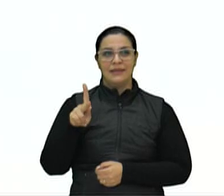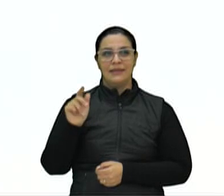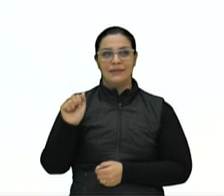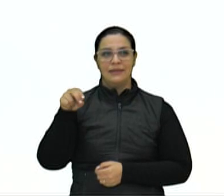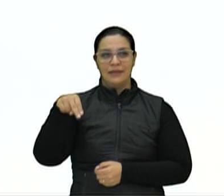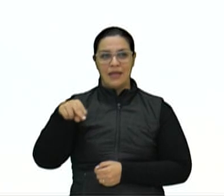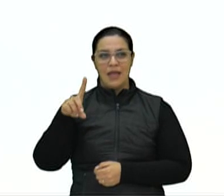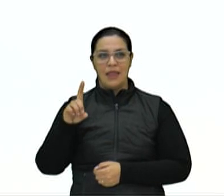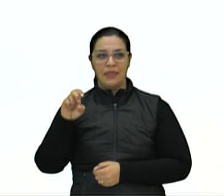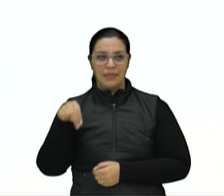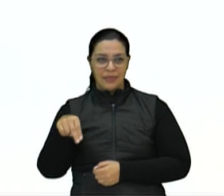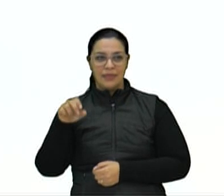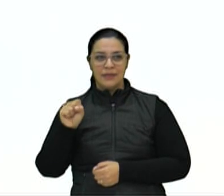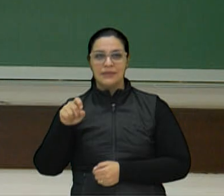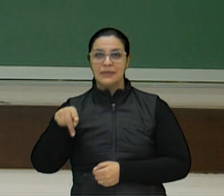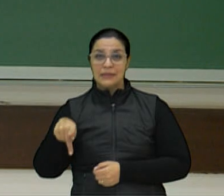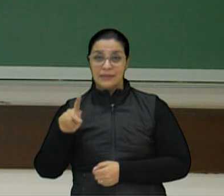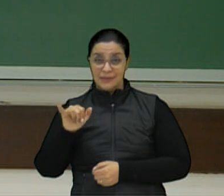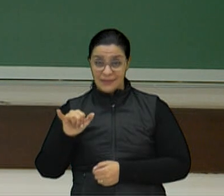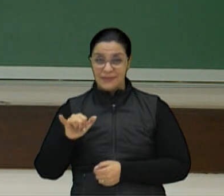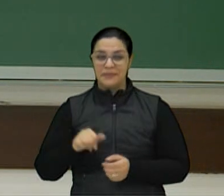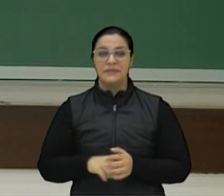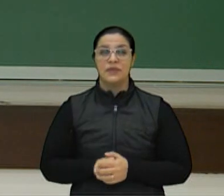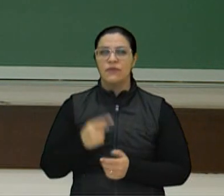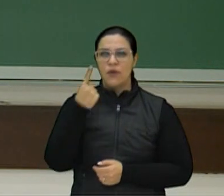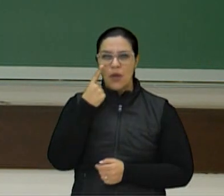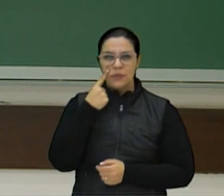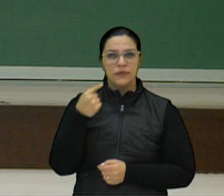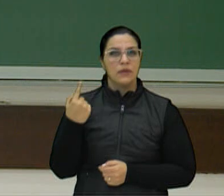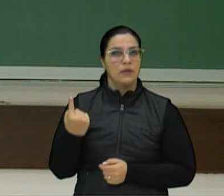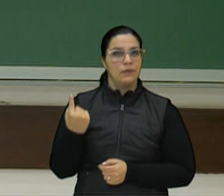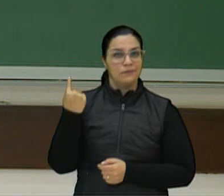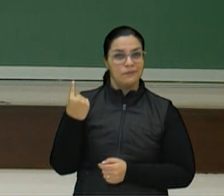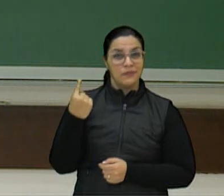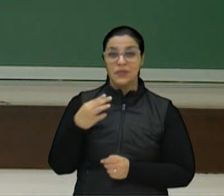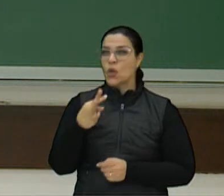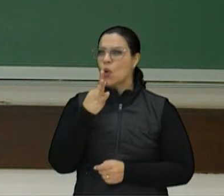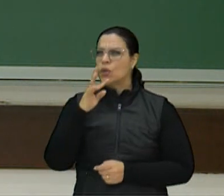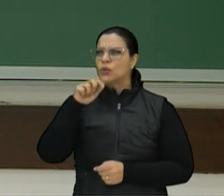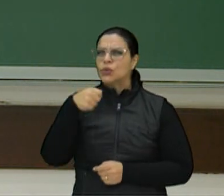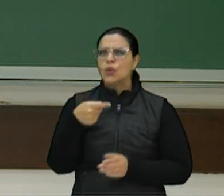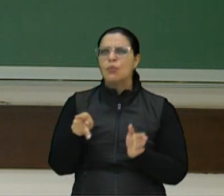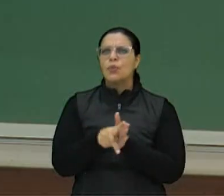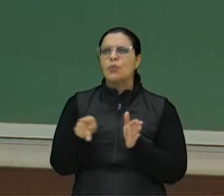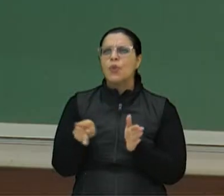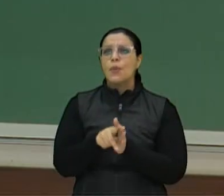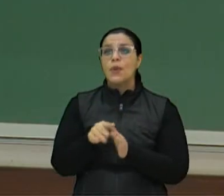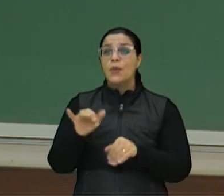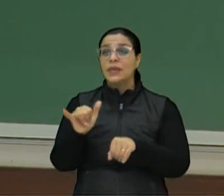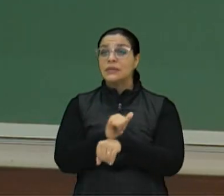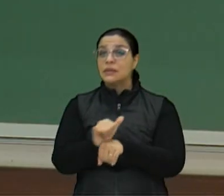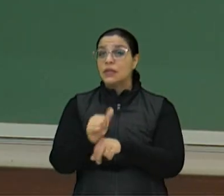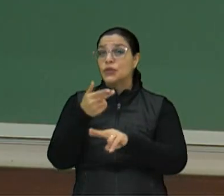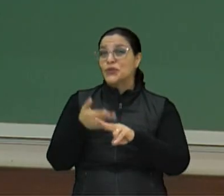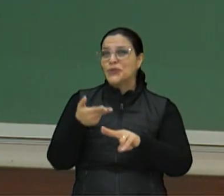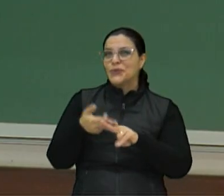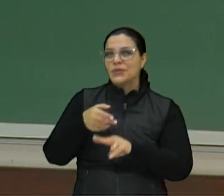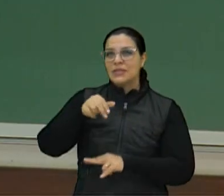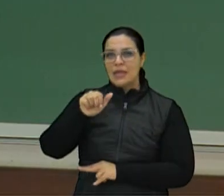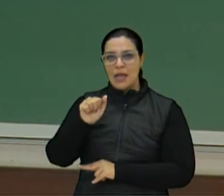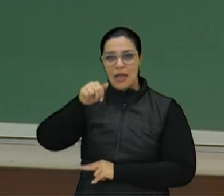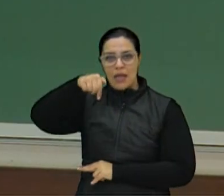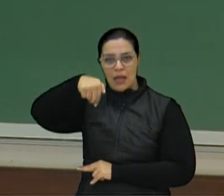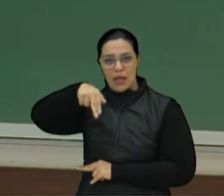D, Kandinsky. Vamos agora conhecer um pouco sobre as técnicas da aquarela. É